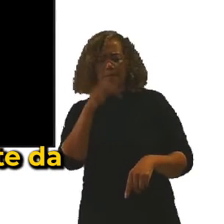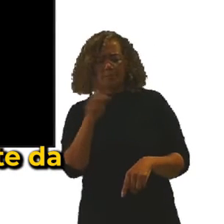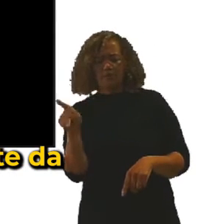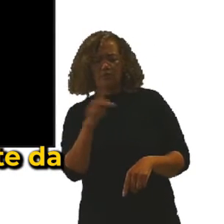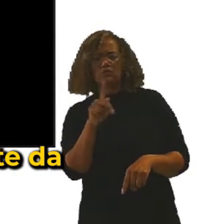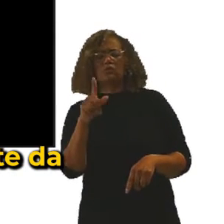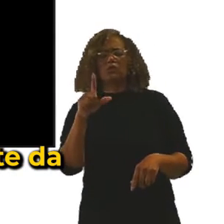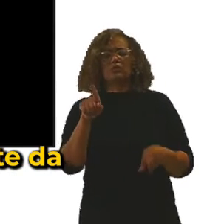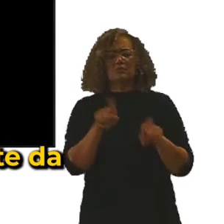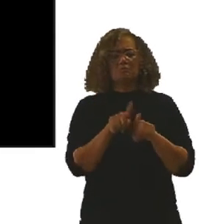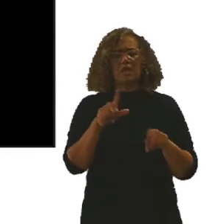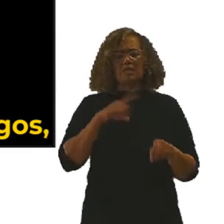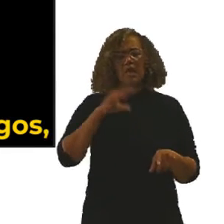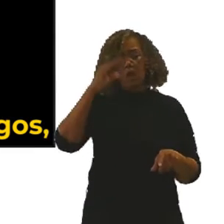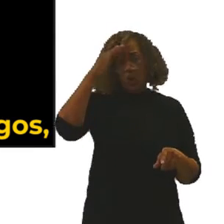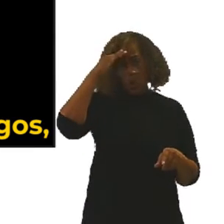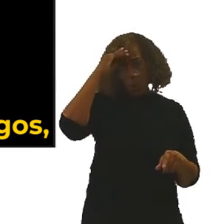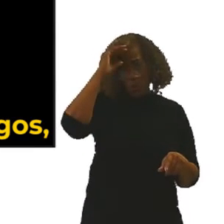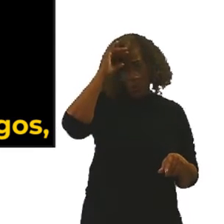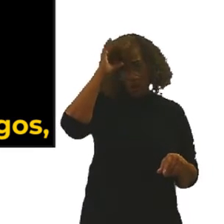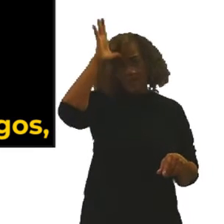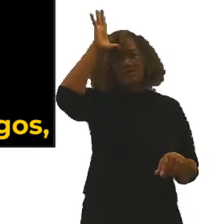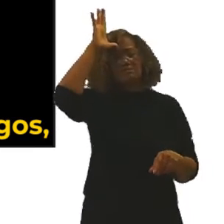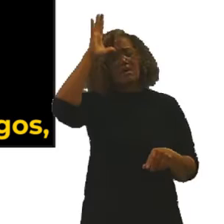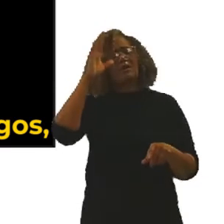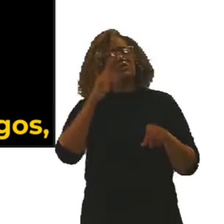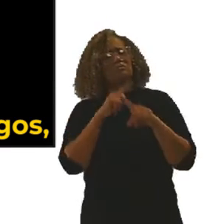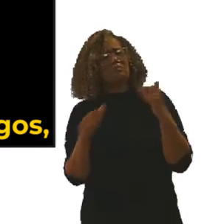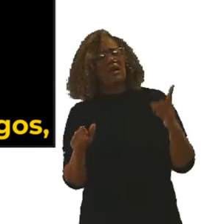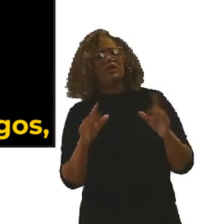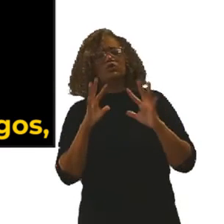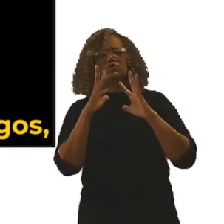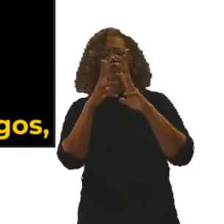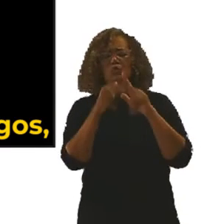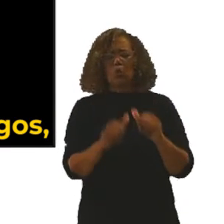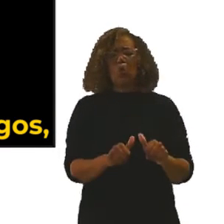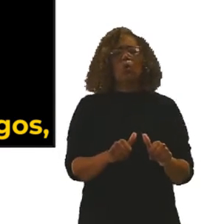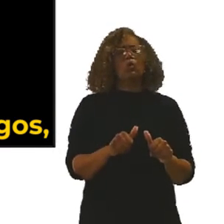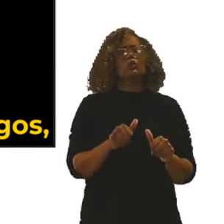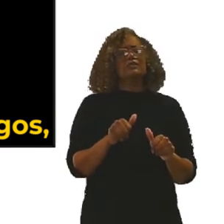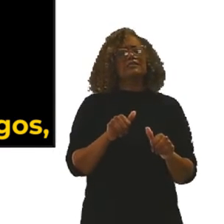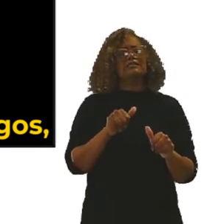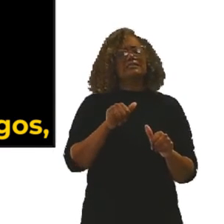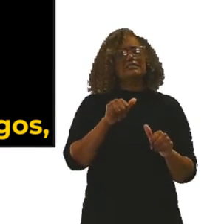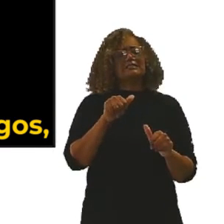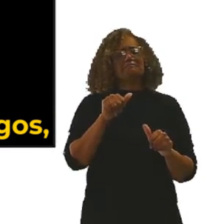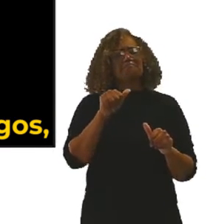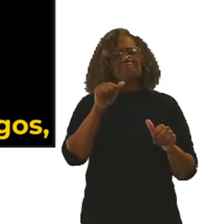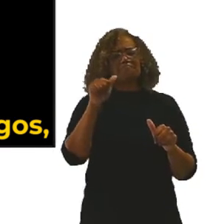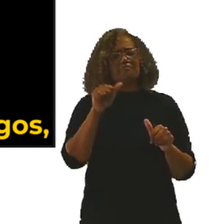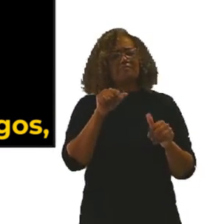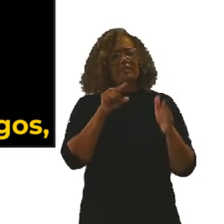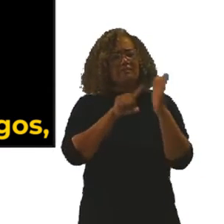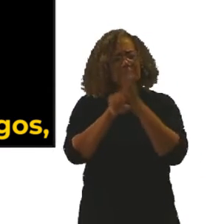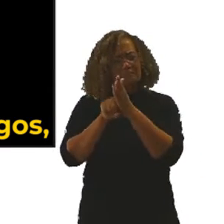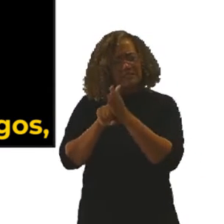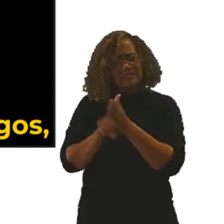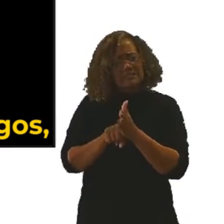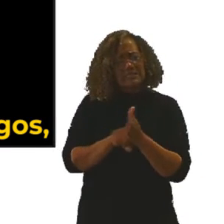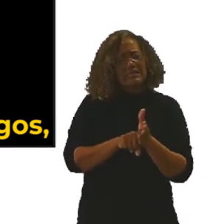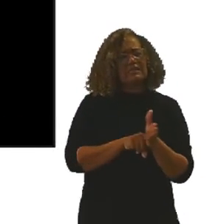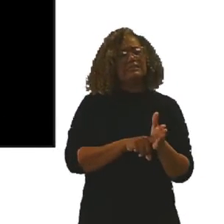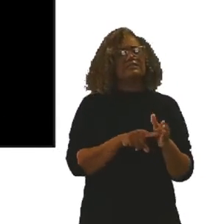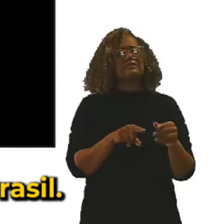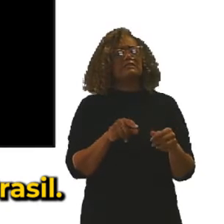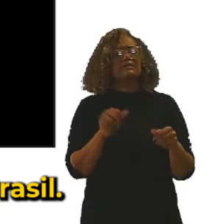conhecimento, efetivamente, da violência contra a mulher. São todas as cientistas políticas, sociólogas, antropólogas, juristas,